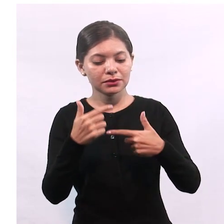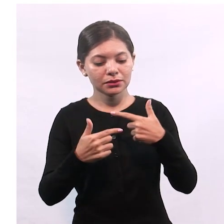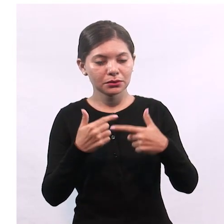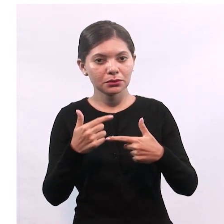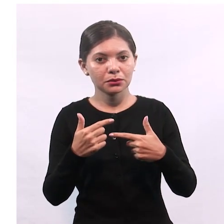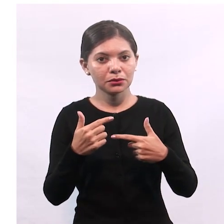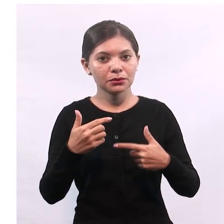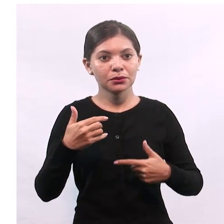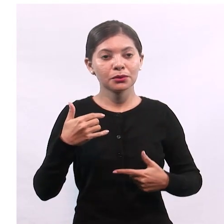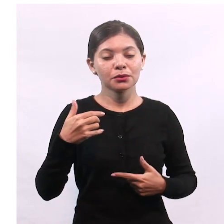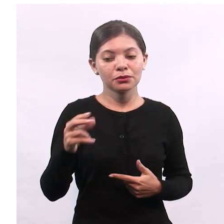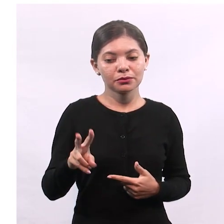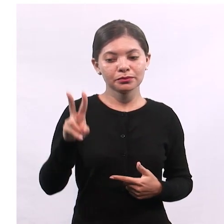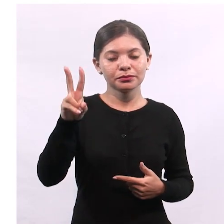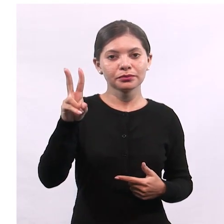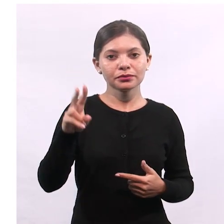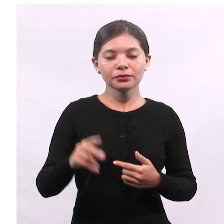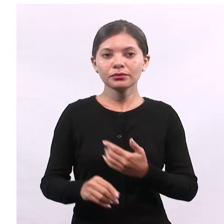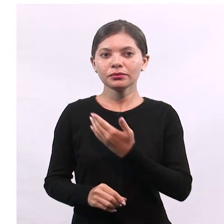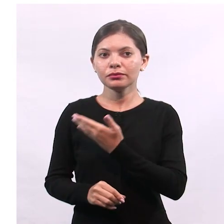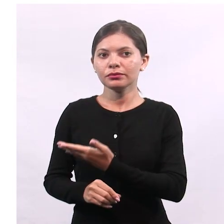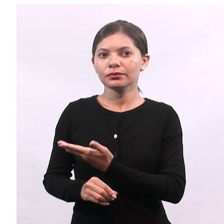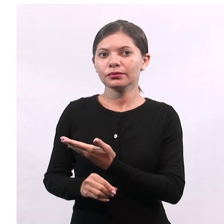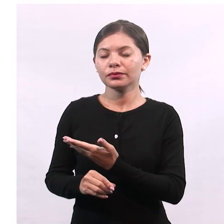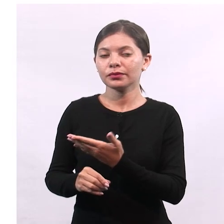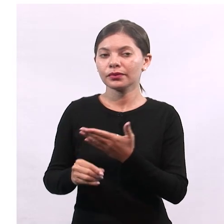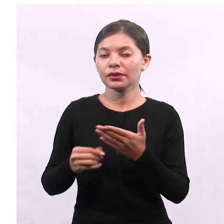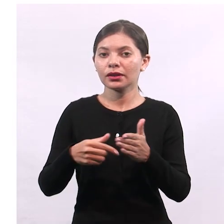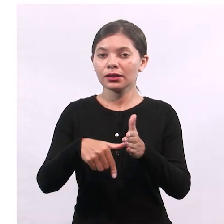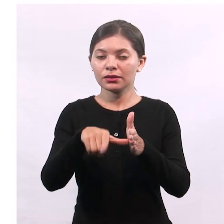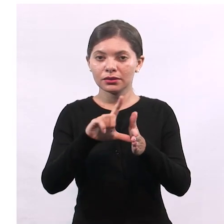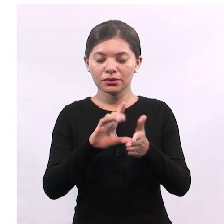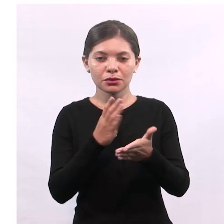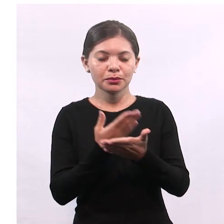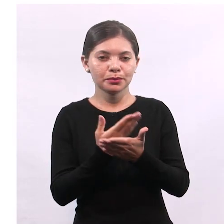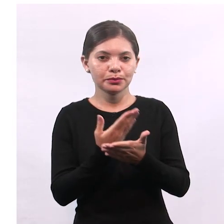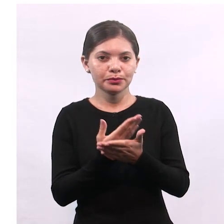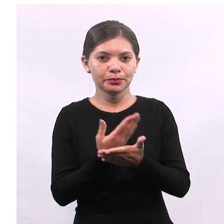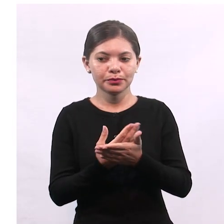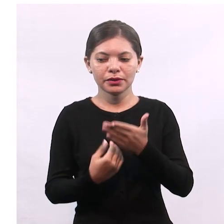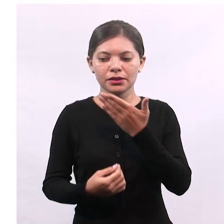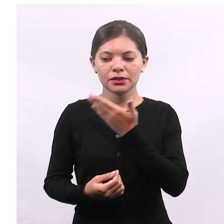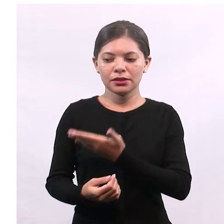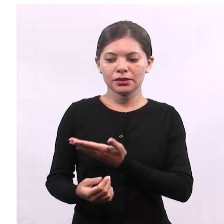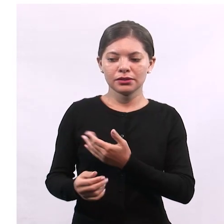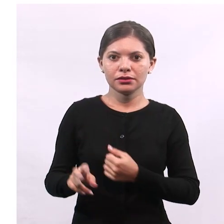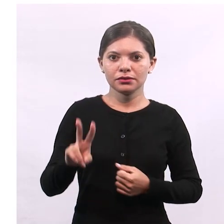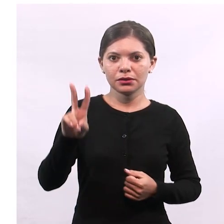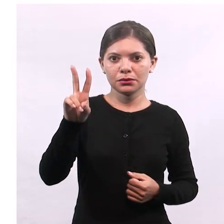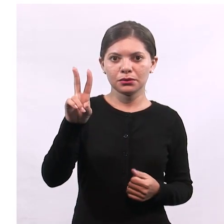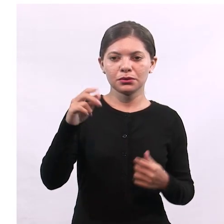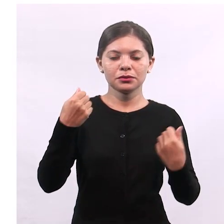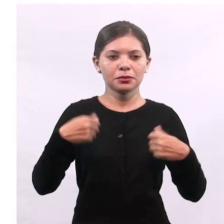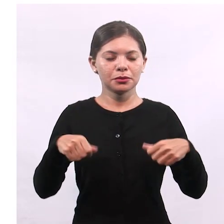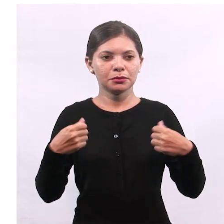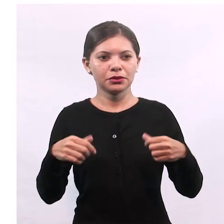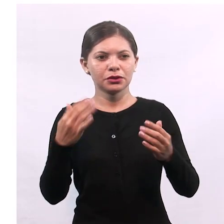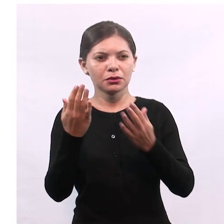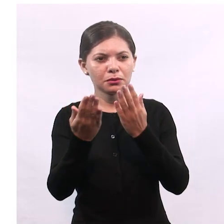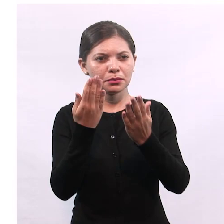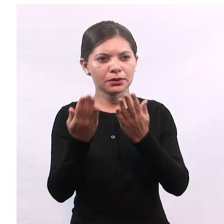valores como eu comentei na aula passada essas faixas de valores para permitir comparação